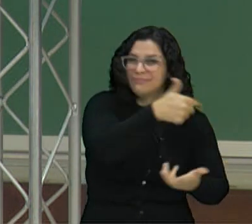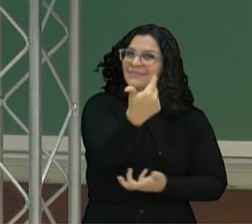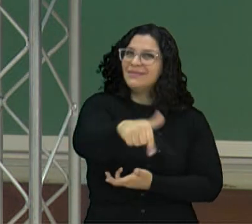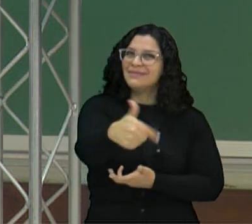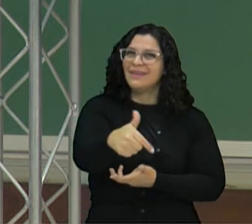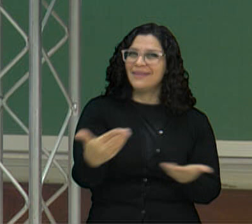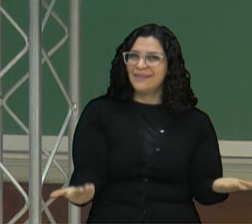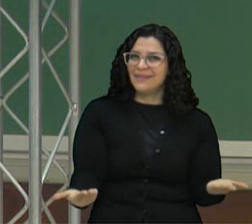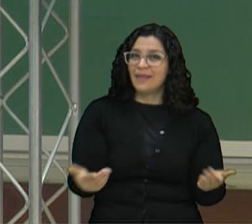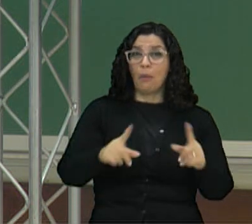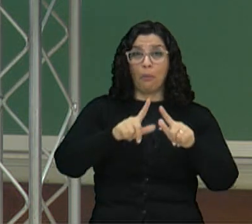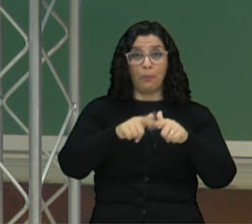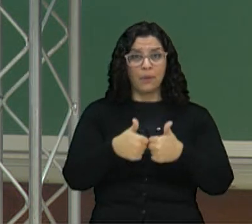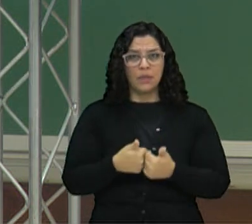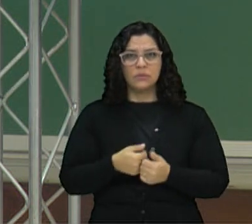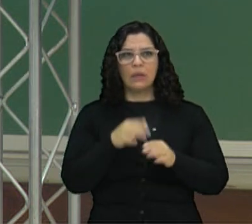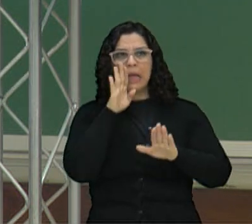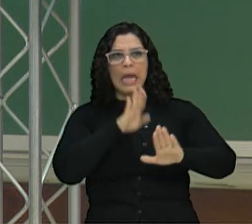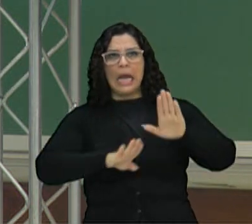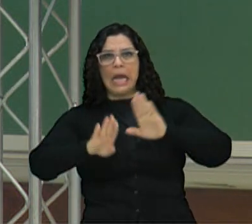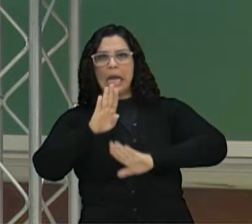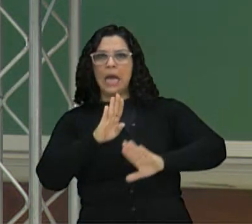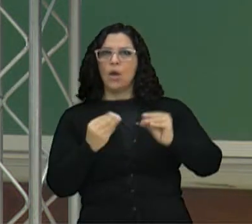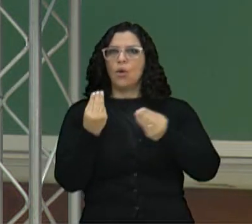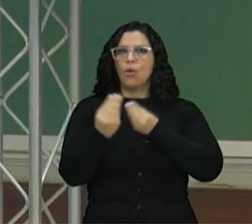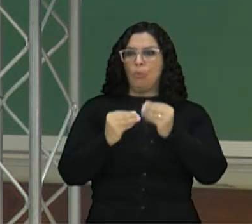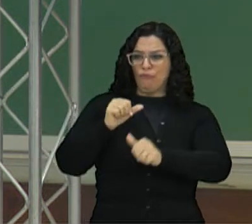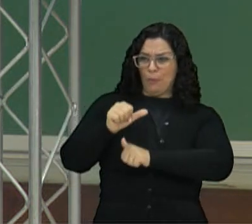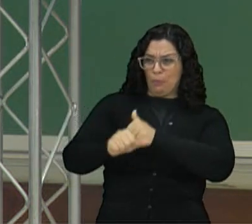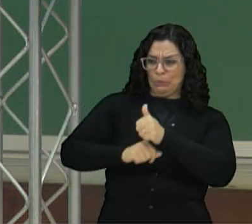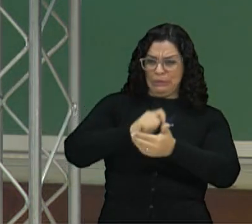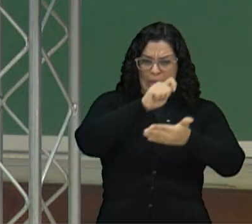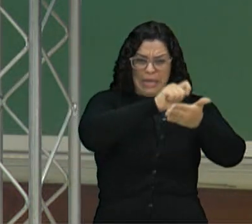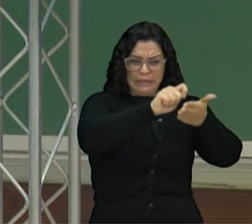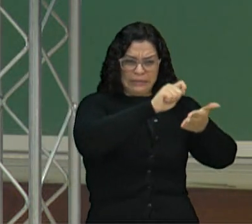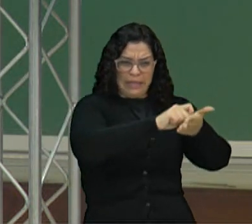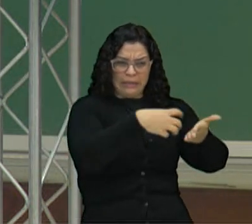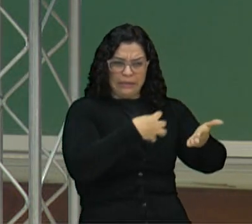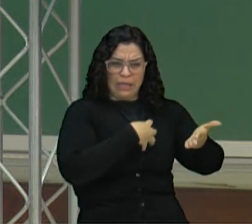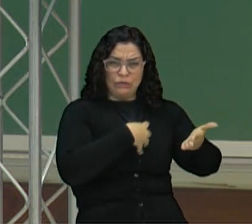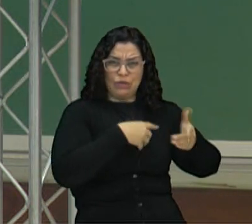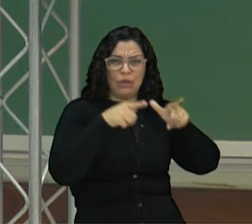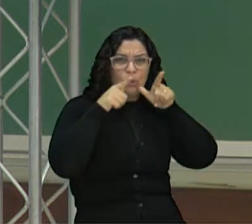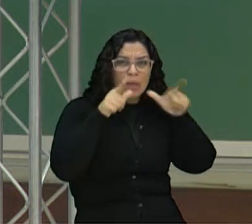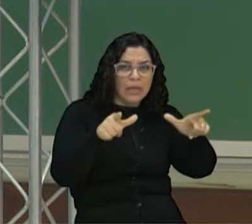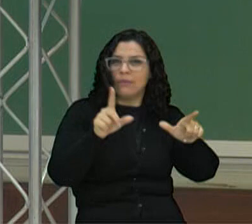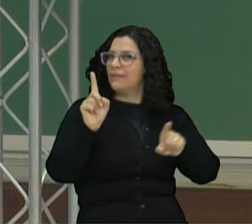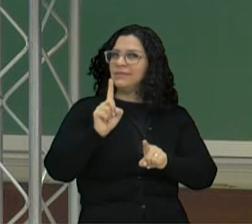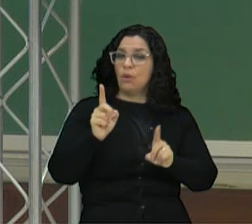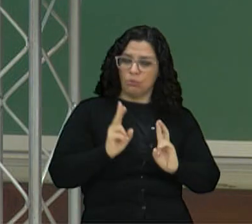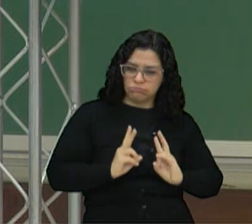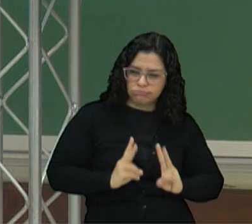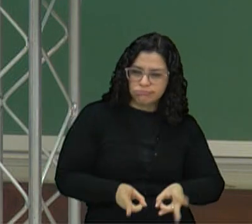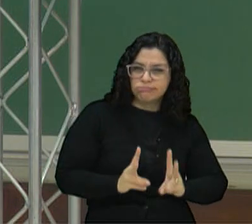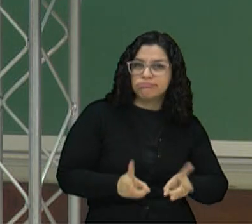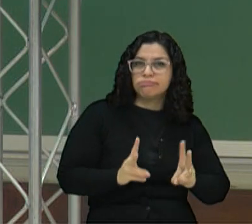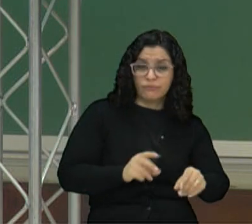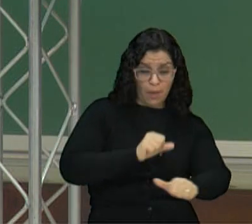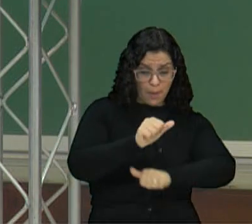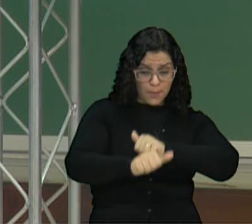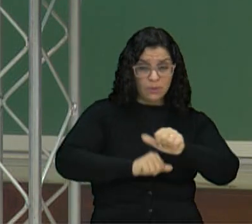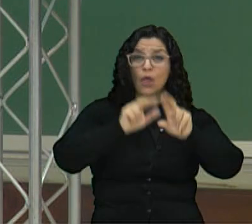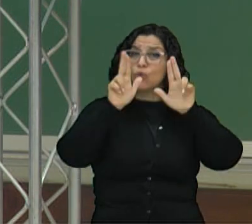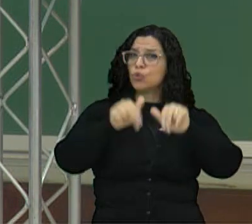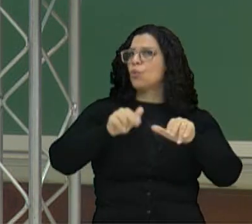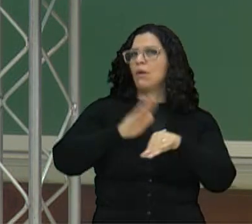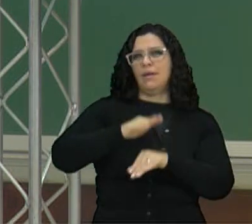perigo de mudar a forma de escrita dessa língua. A grafia não se altera, não vai se alterar